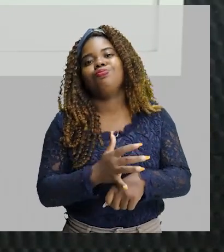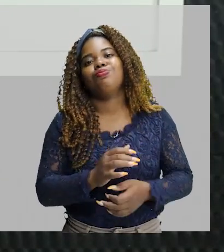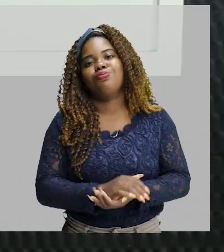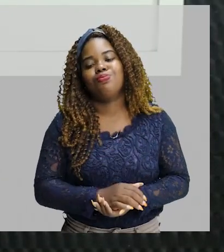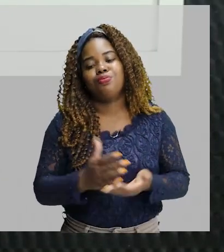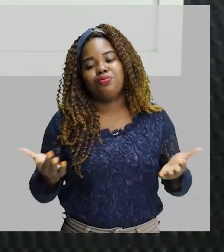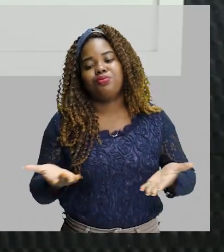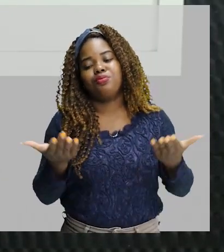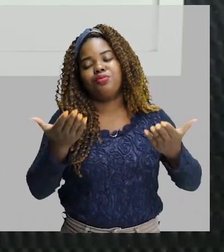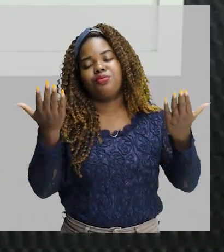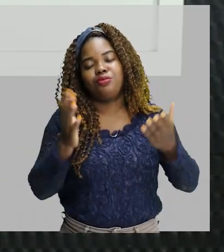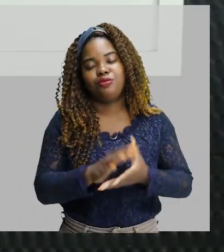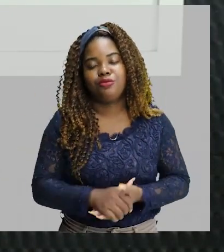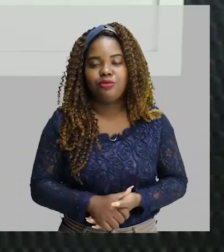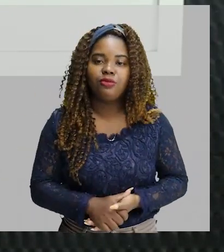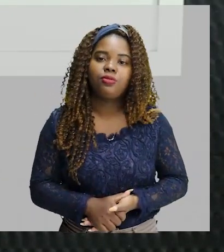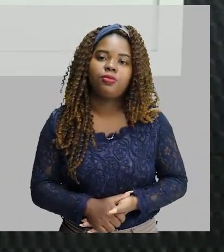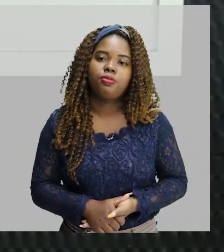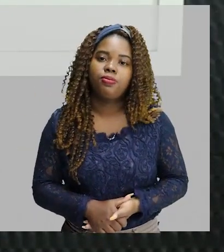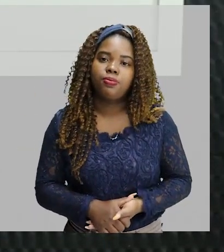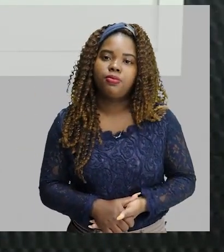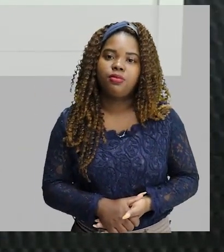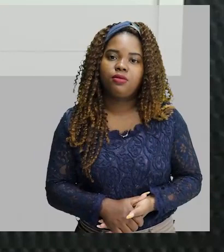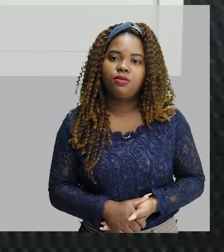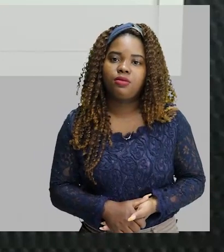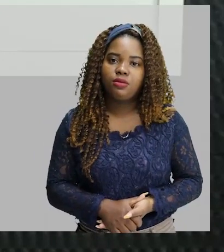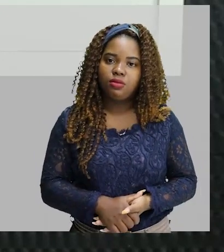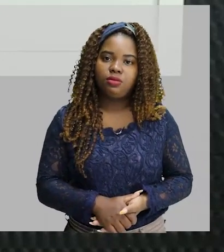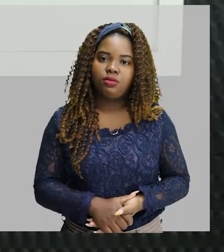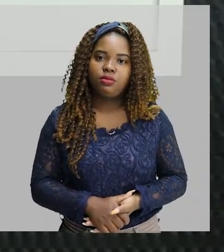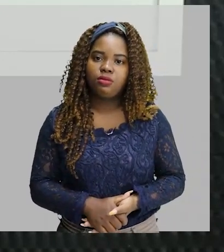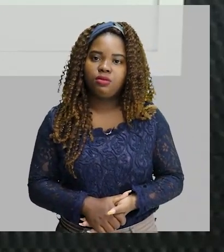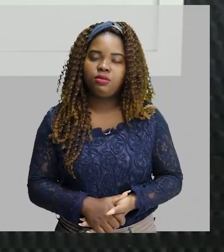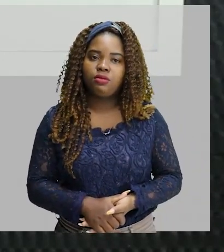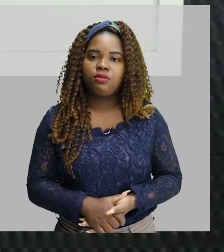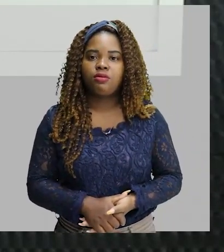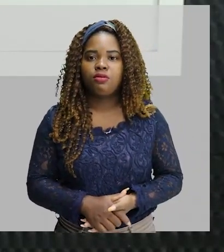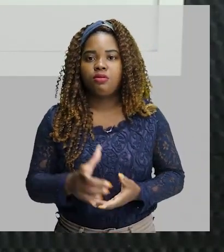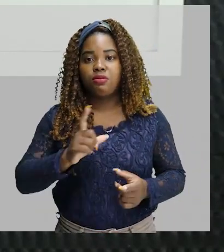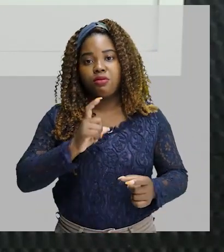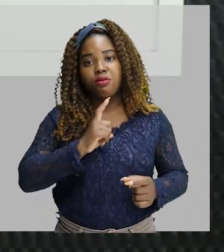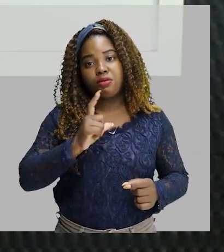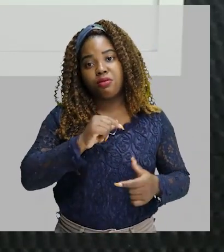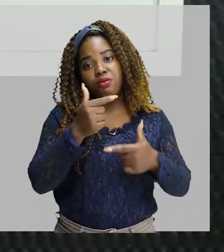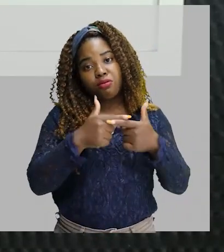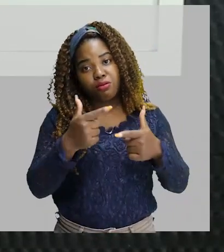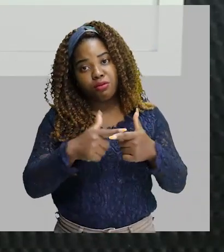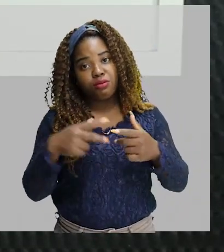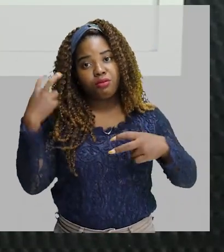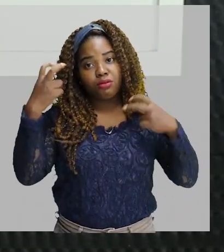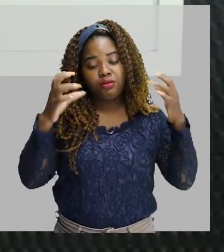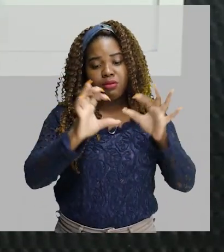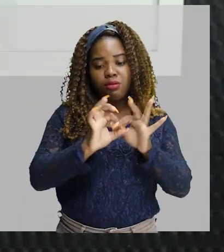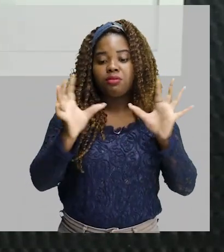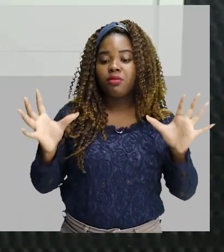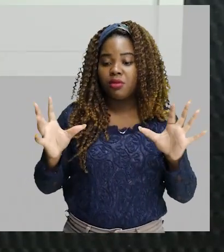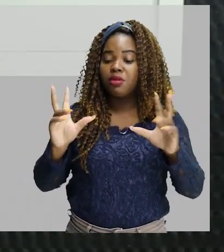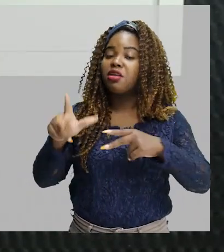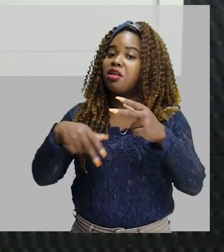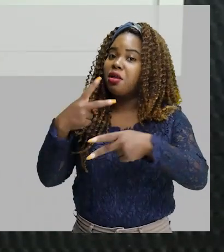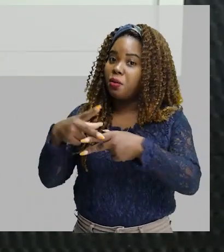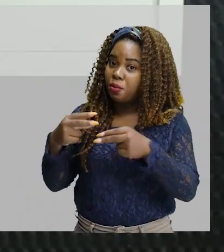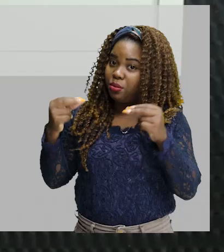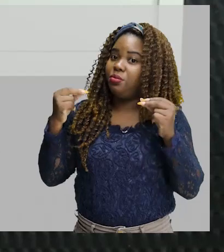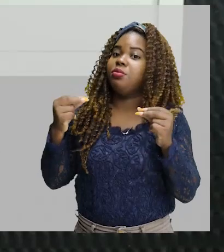intenciona estar necessariamente executando. Então aqui instaura-se uma angústia. Essa liberdade ela é um presente, como